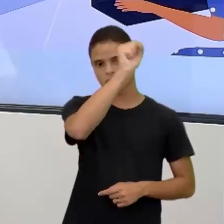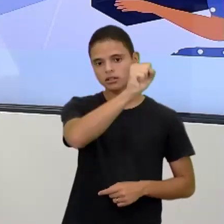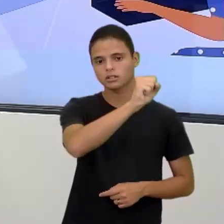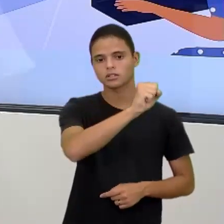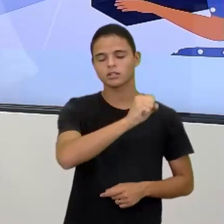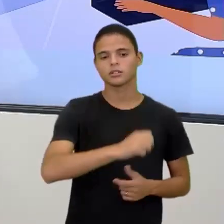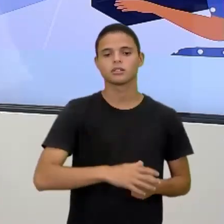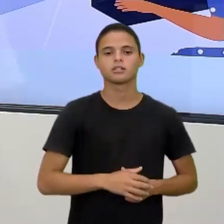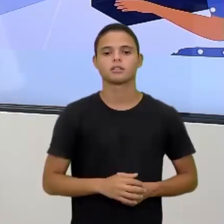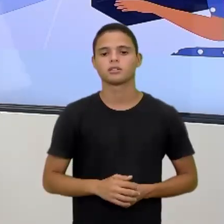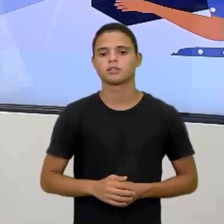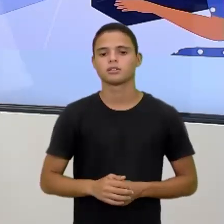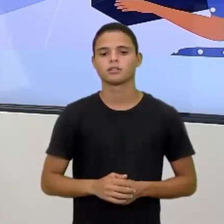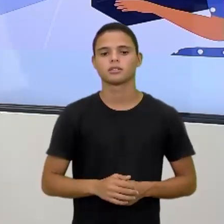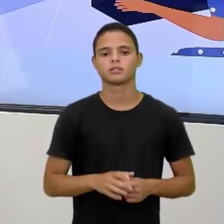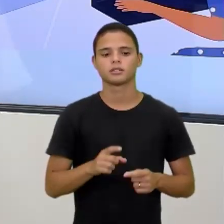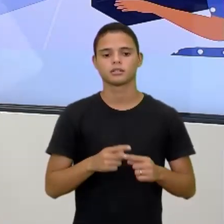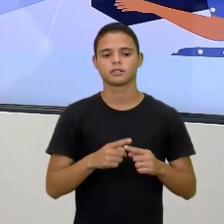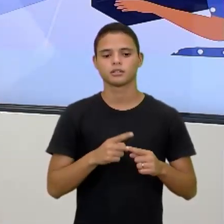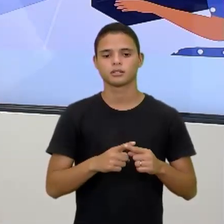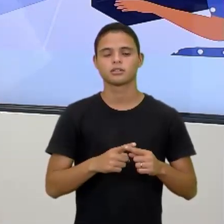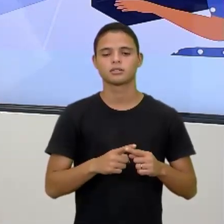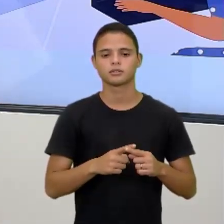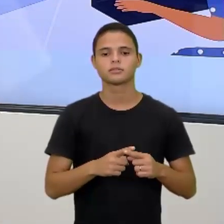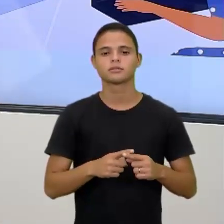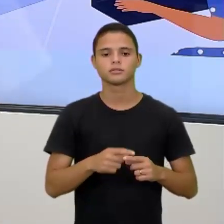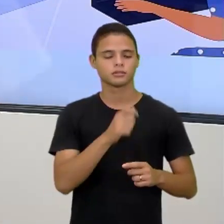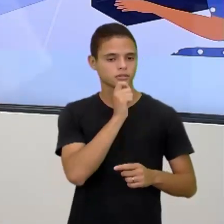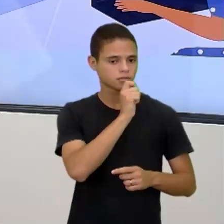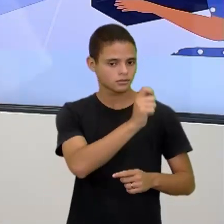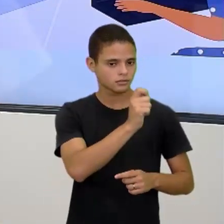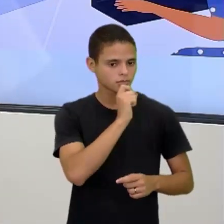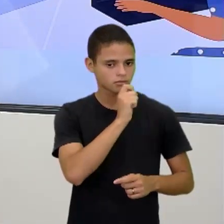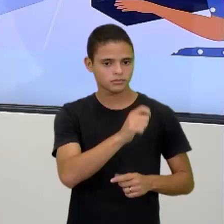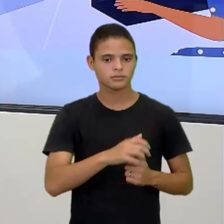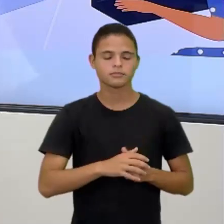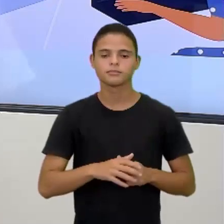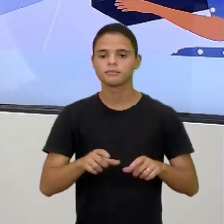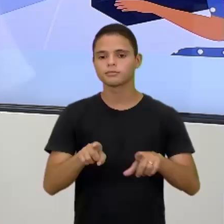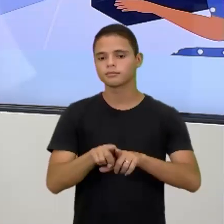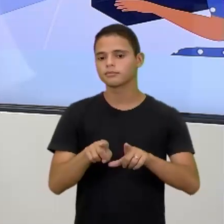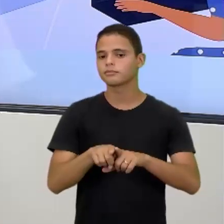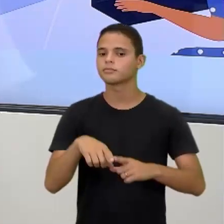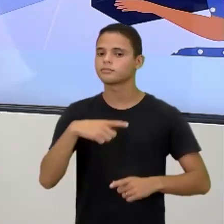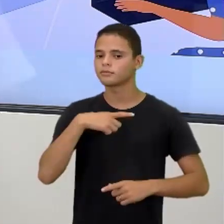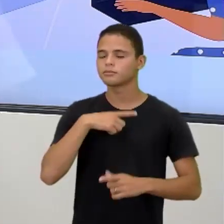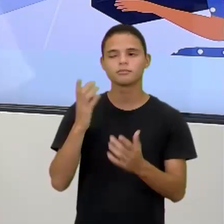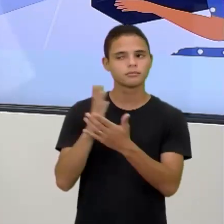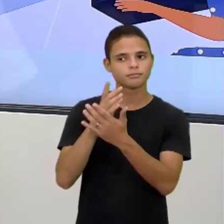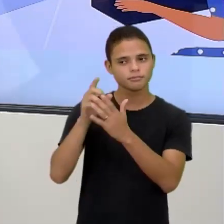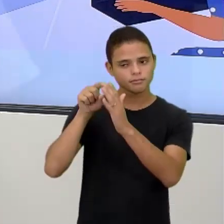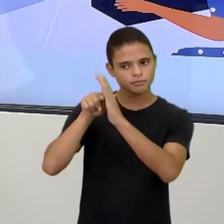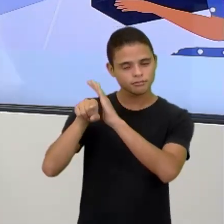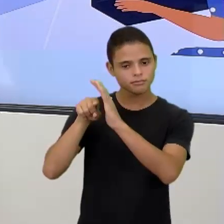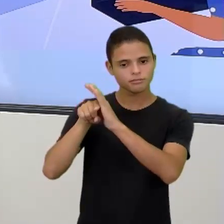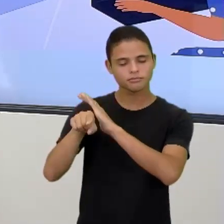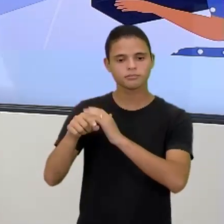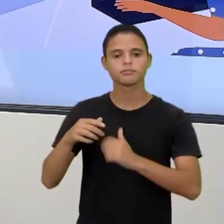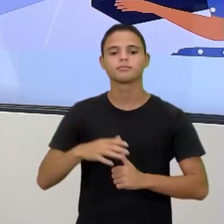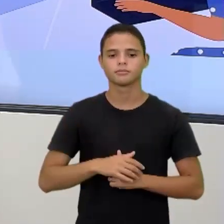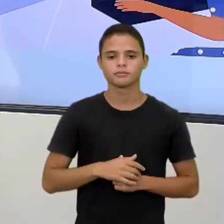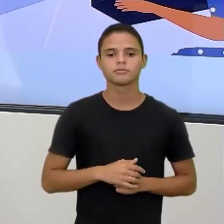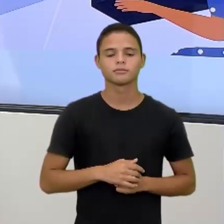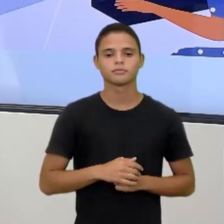si? Porque é isso que a entrevista exige do entrevistado, né? O entrevistador, ele traz perguntas que buscam